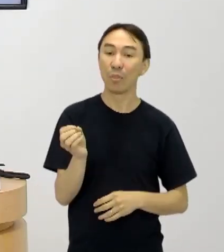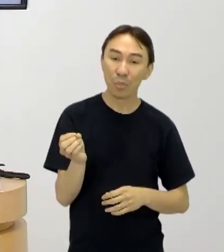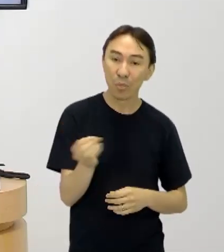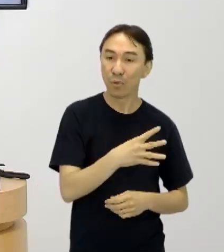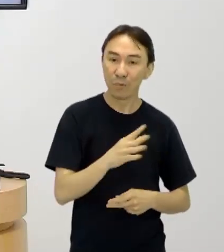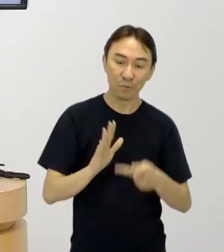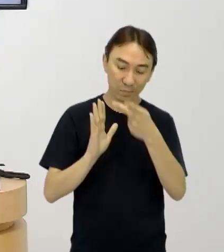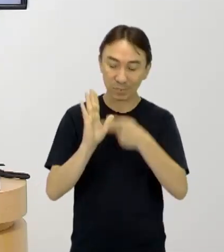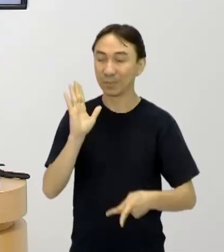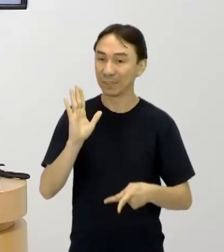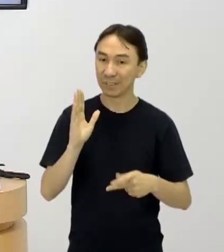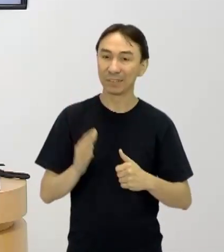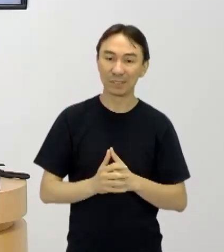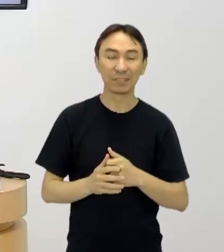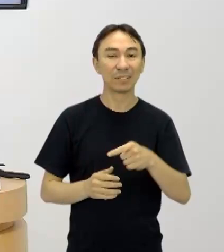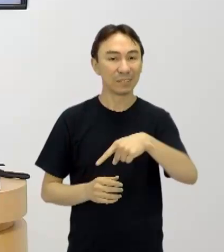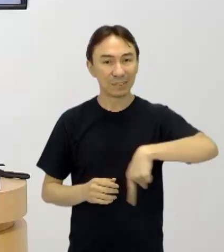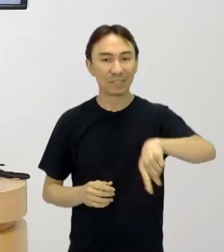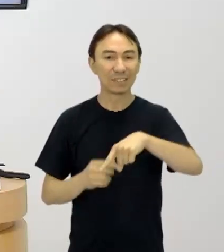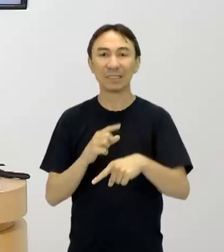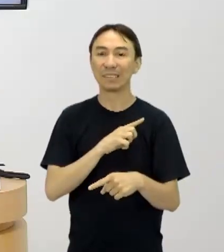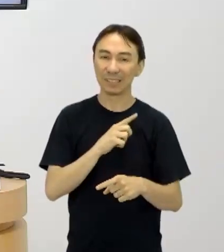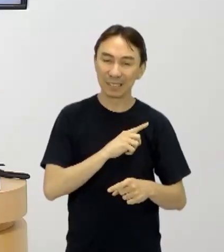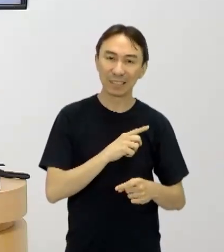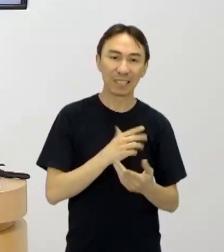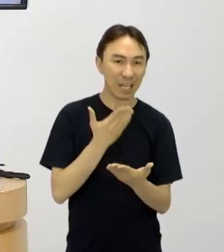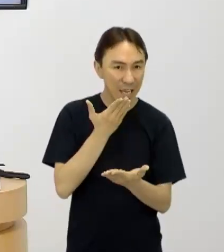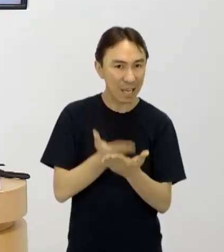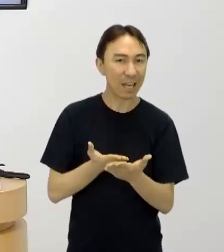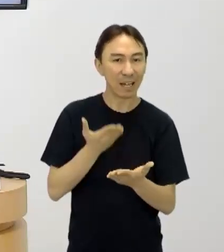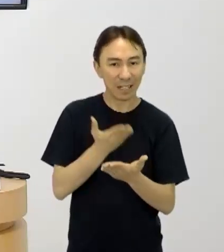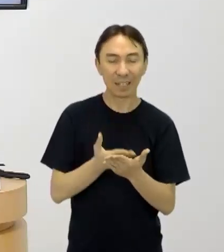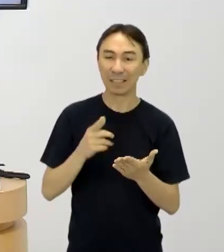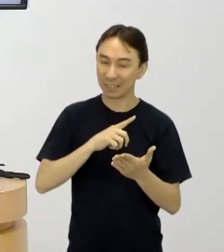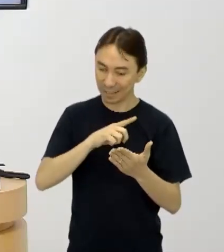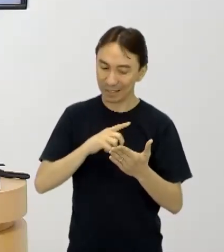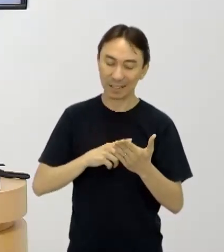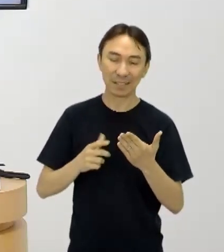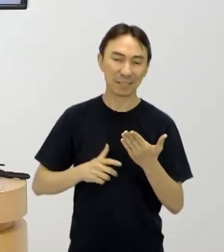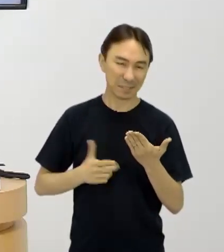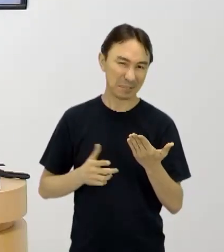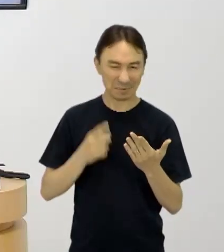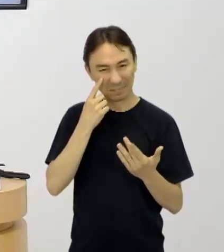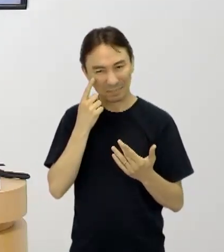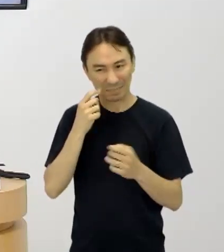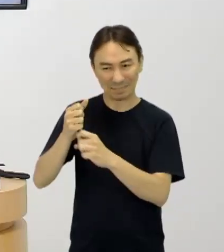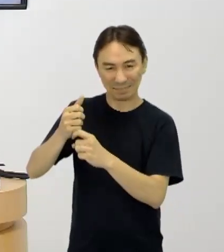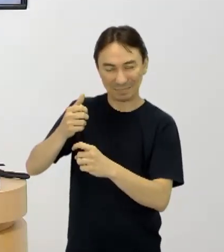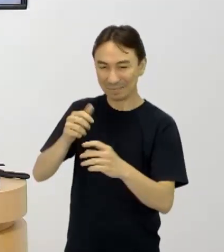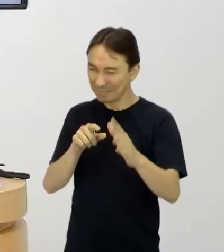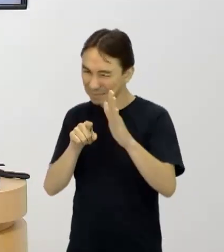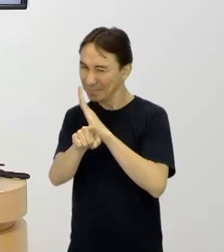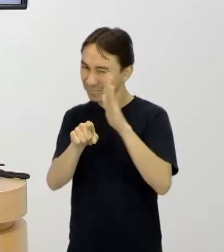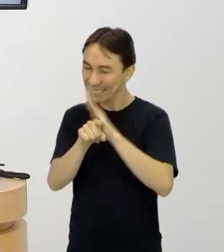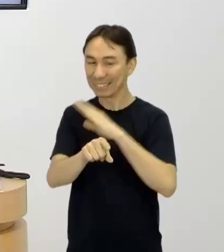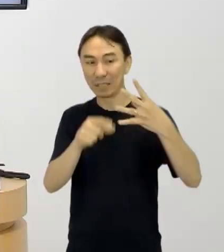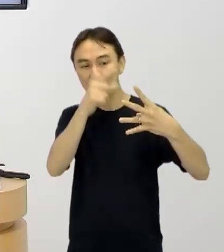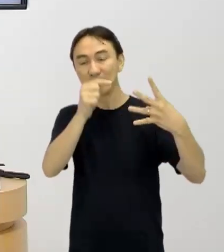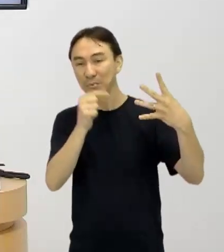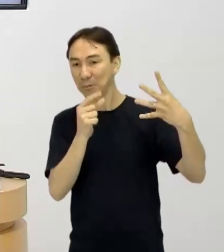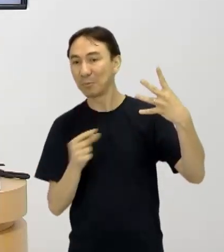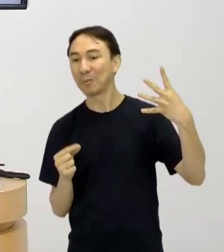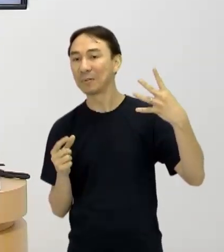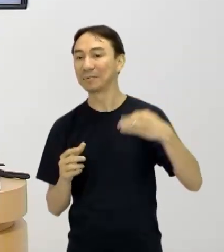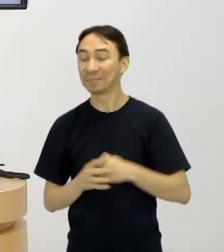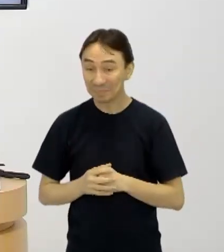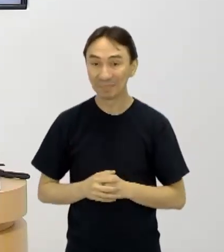abraçou aí, de fazer uma aula dentro de um modelo que inclui a enquete que eu já falei, mas vamos falar sobre algumas coisinhas interessantes aí